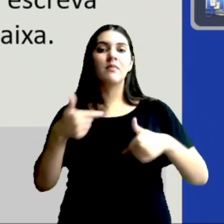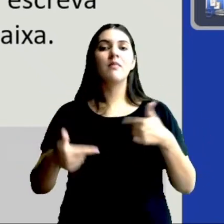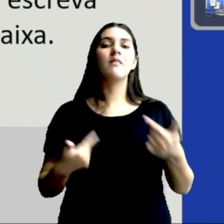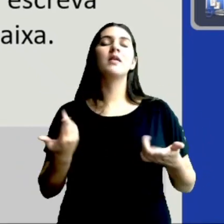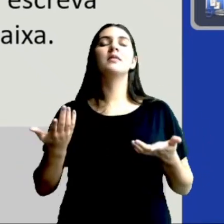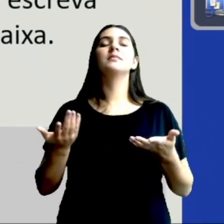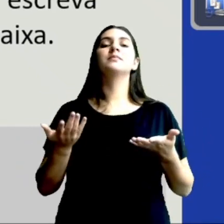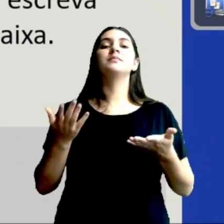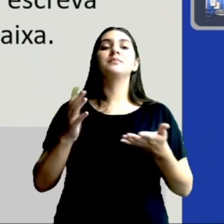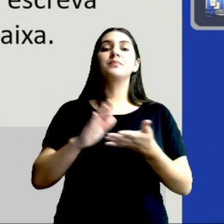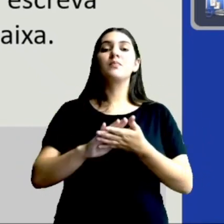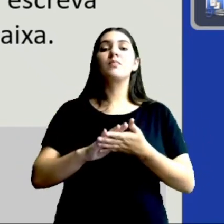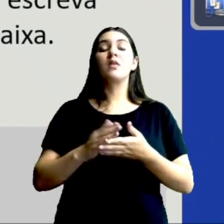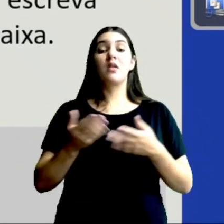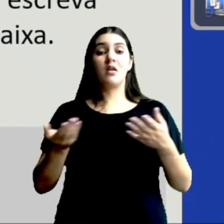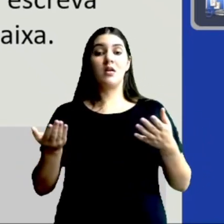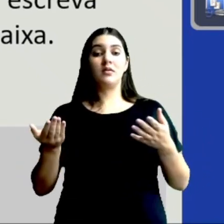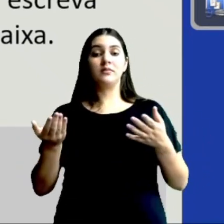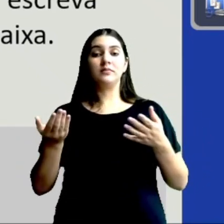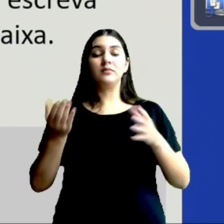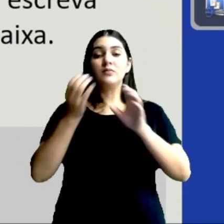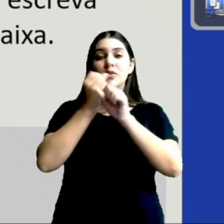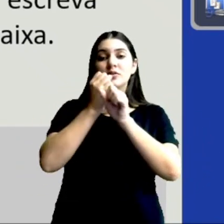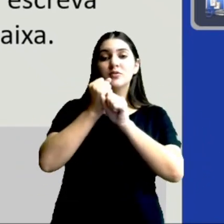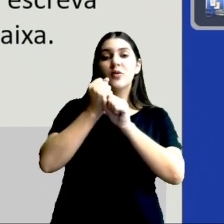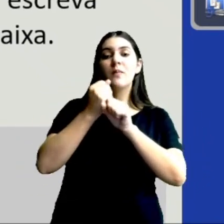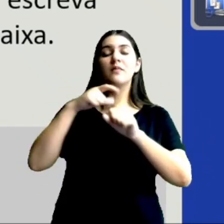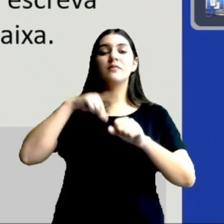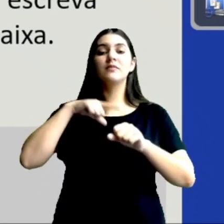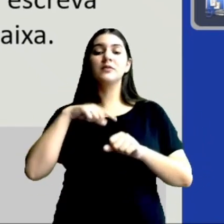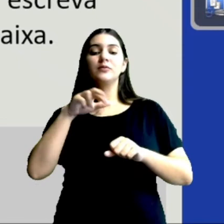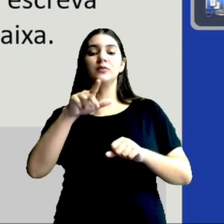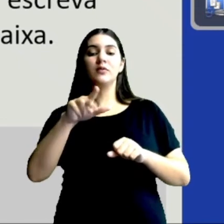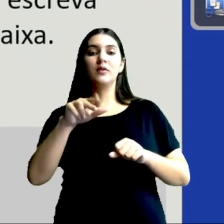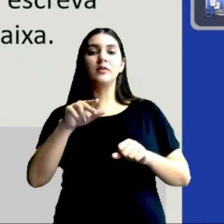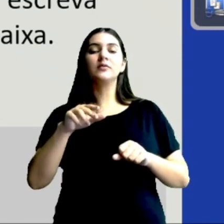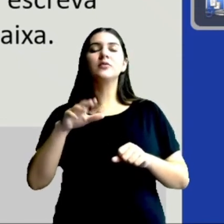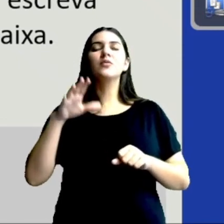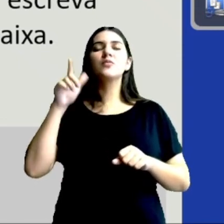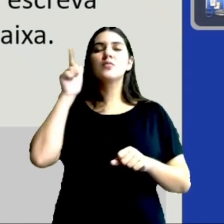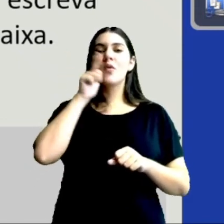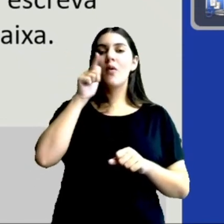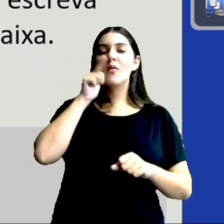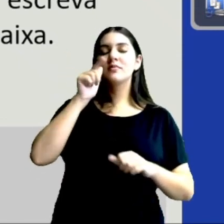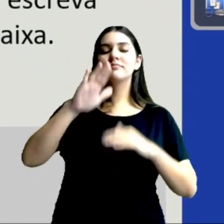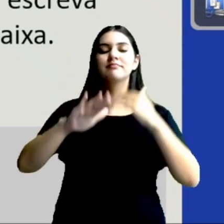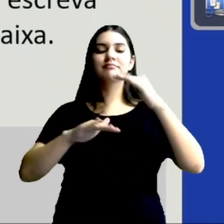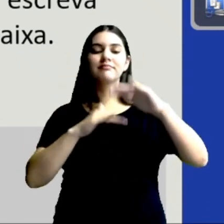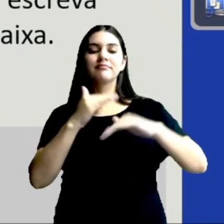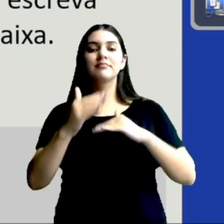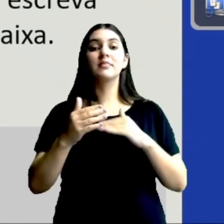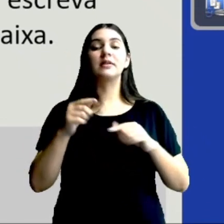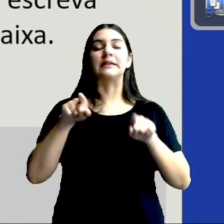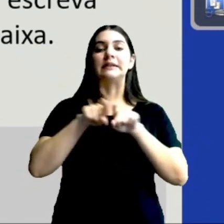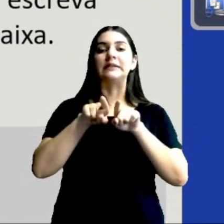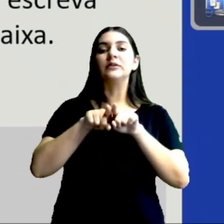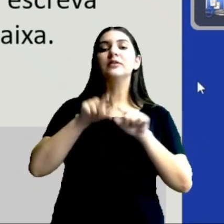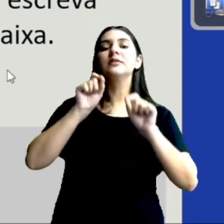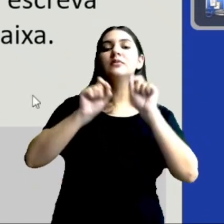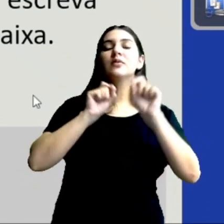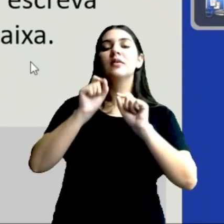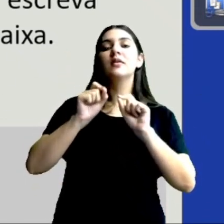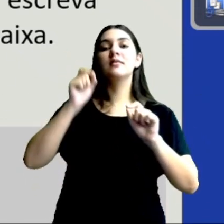propriedades envolvendo igualdade, a gente consegue desenvolver habilidades usando lógica, usando ideia, né?